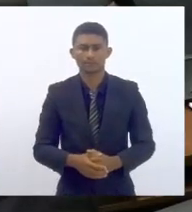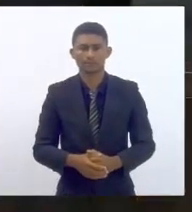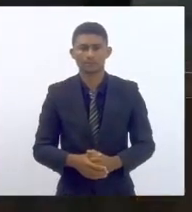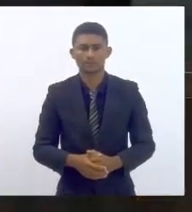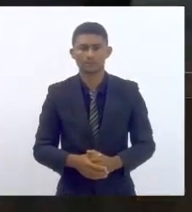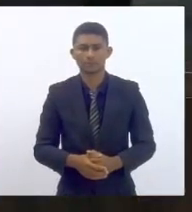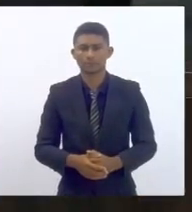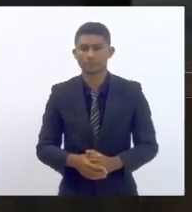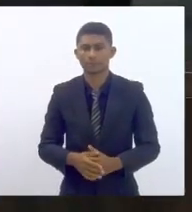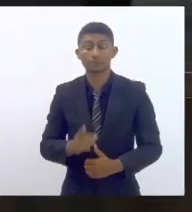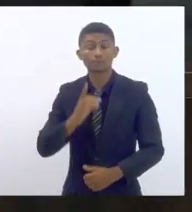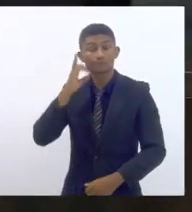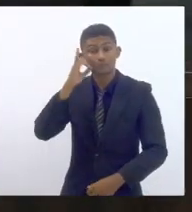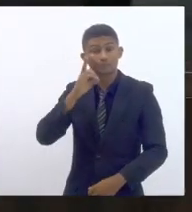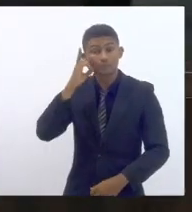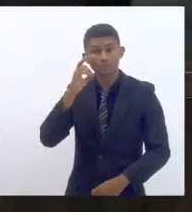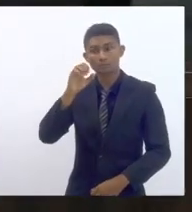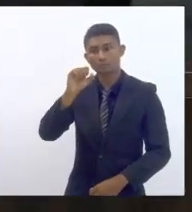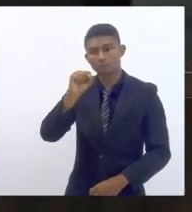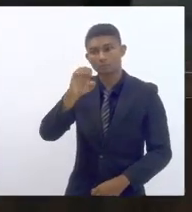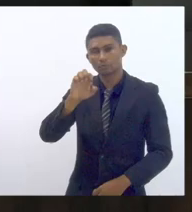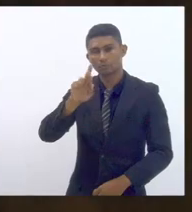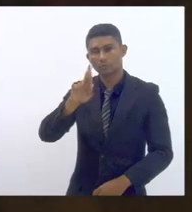Deputado Sérgio Lobach,